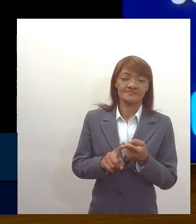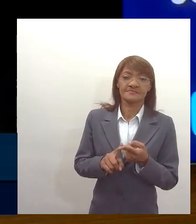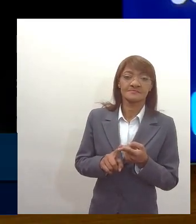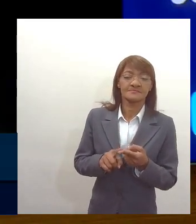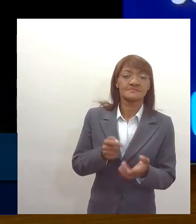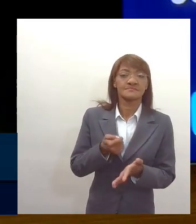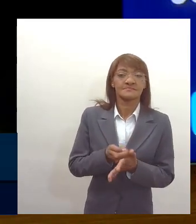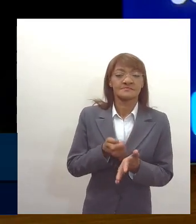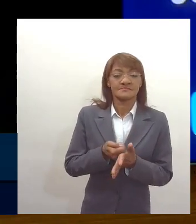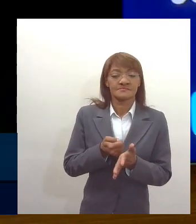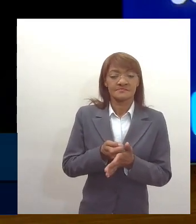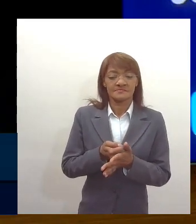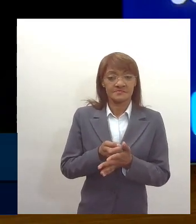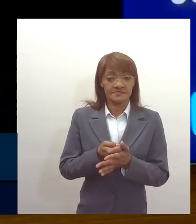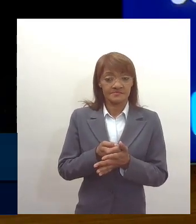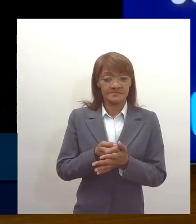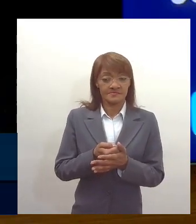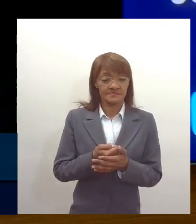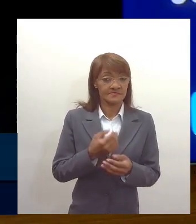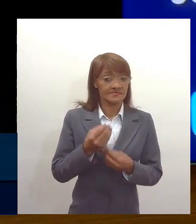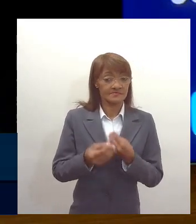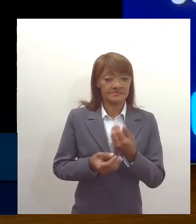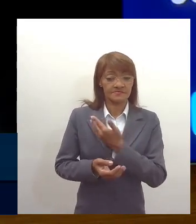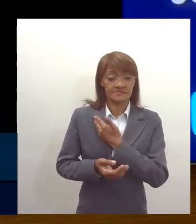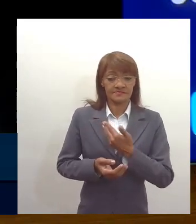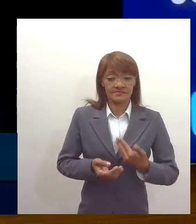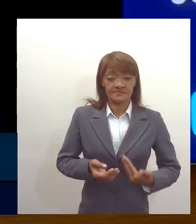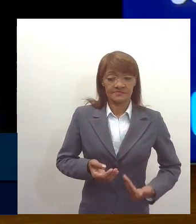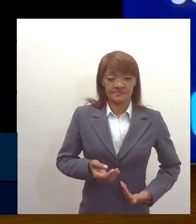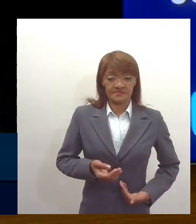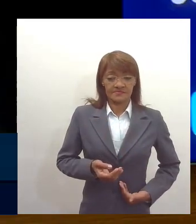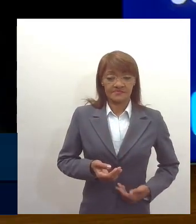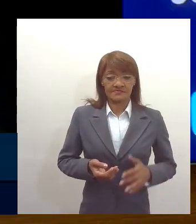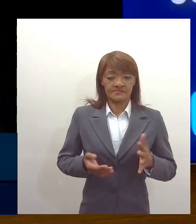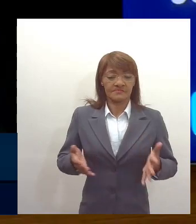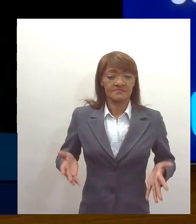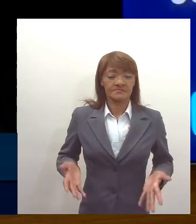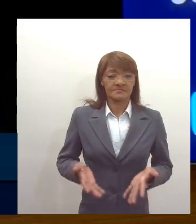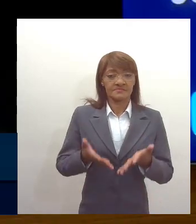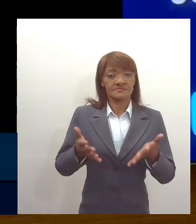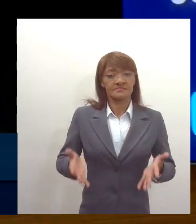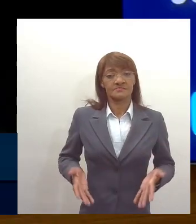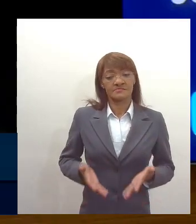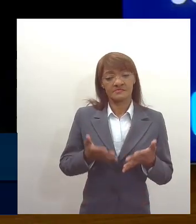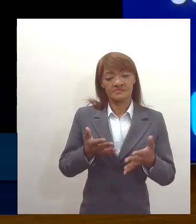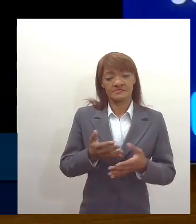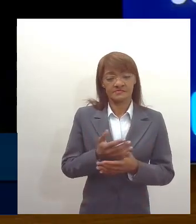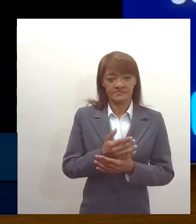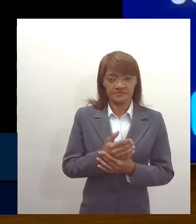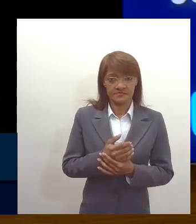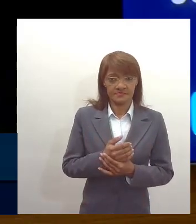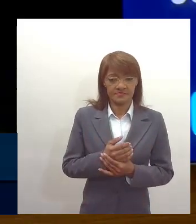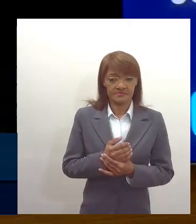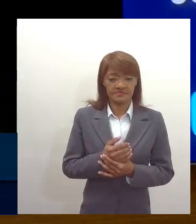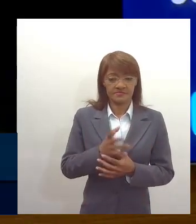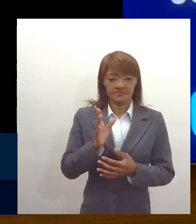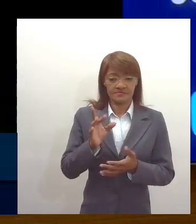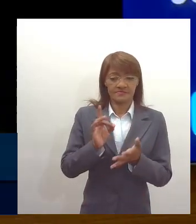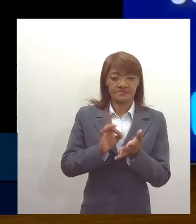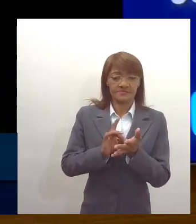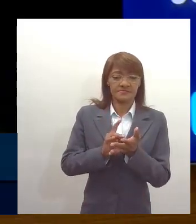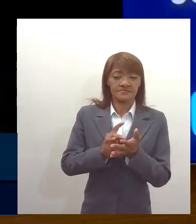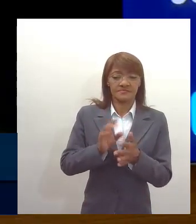do estado possa incentivar, já que a maior renda do município justamente